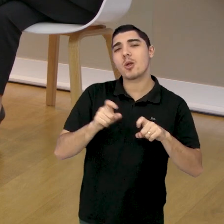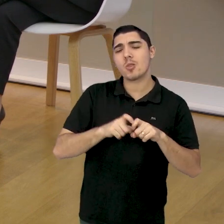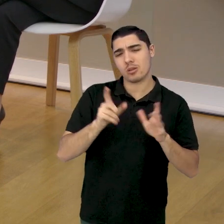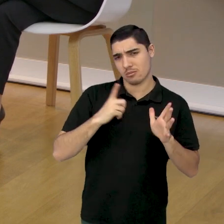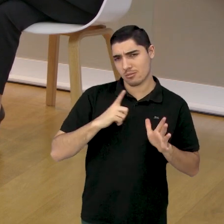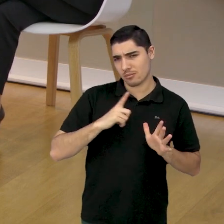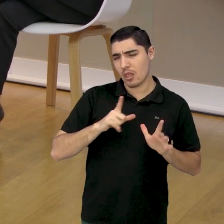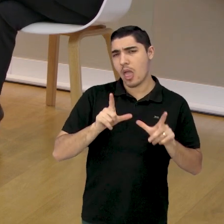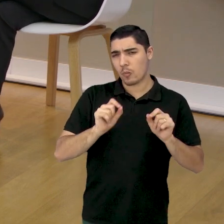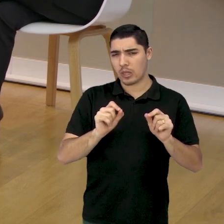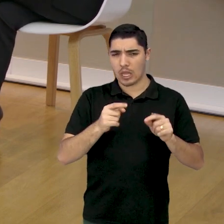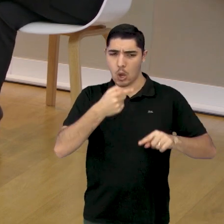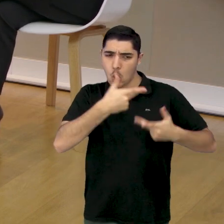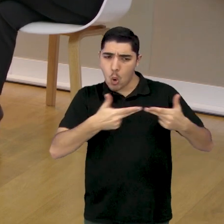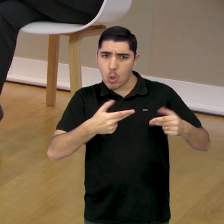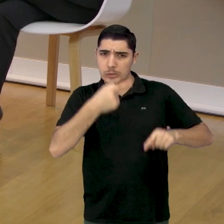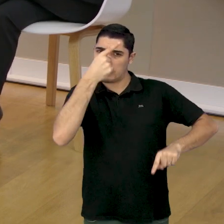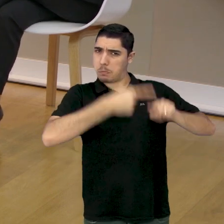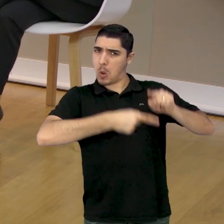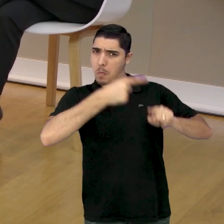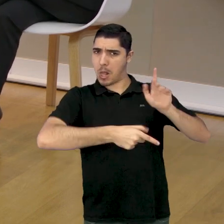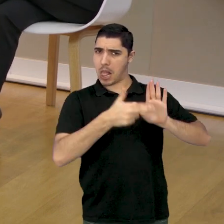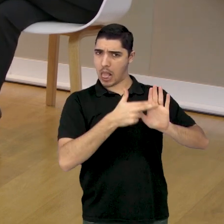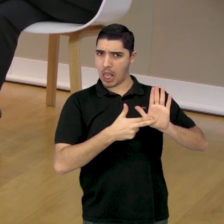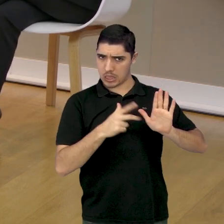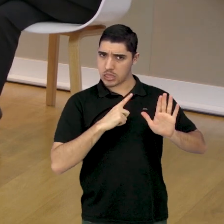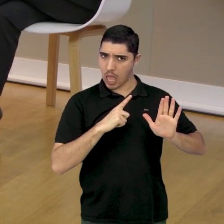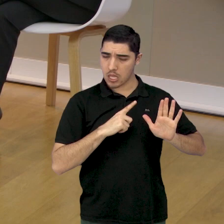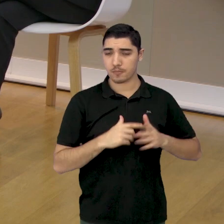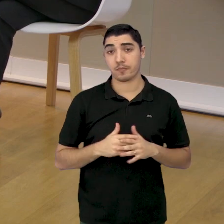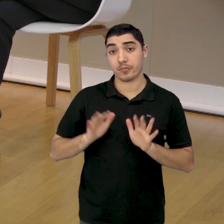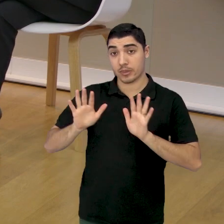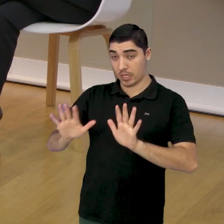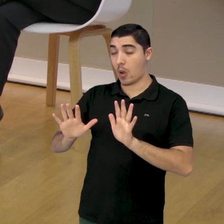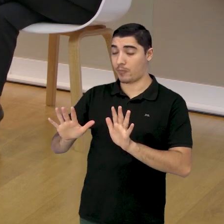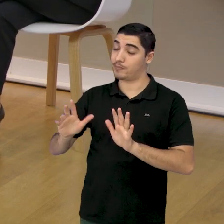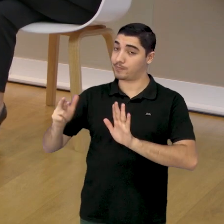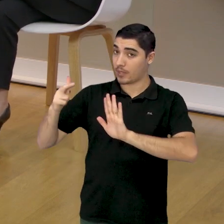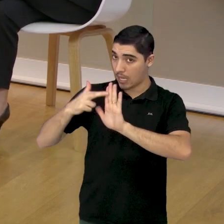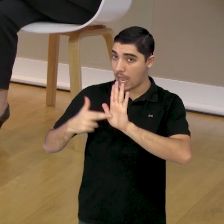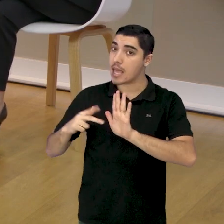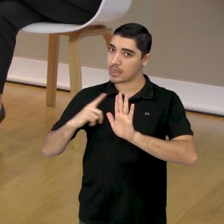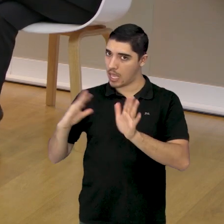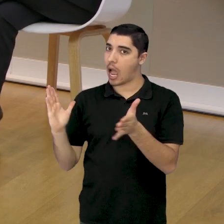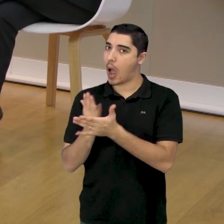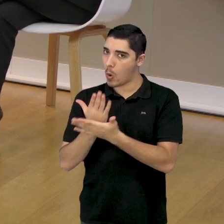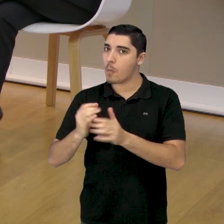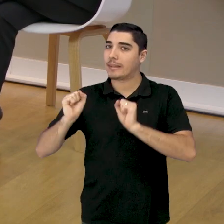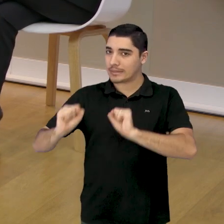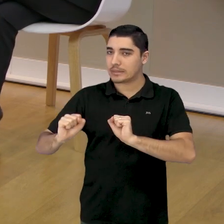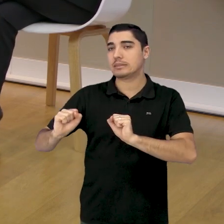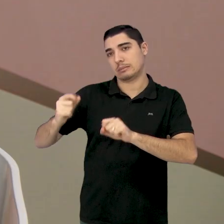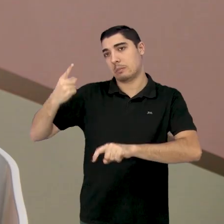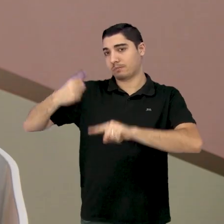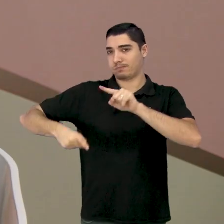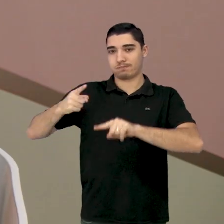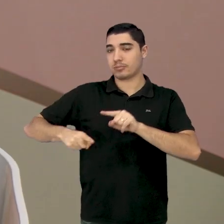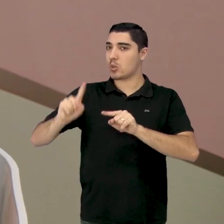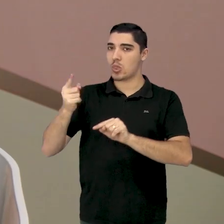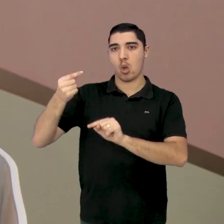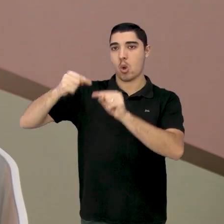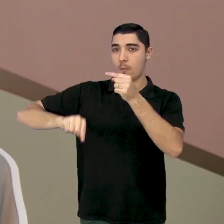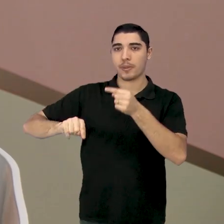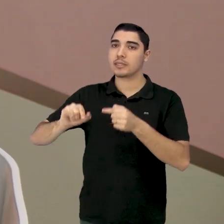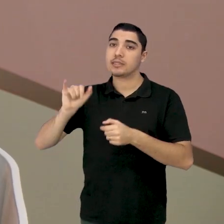existe contraindicações para a aplicação do Botox? Contraindicação, vamos lá, né? Tem algumas coisas que